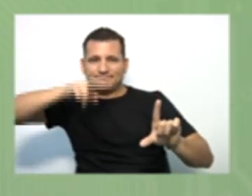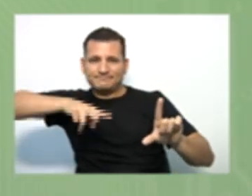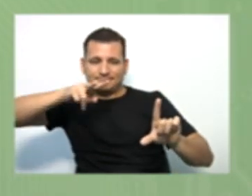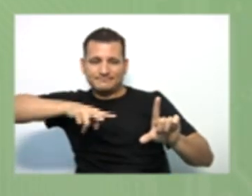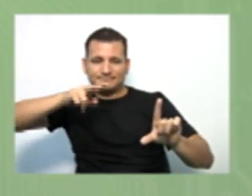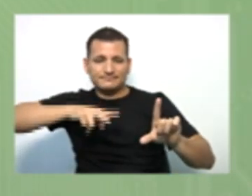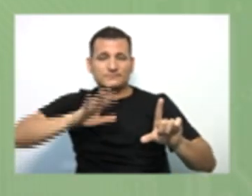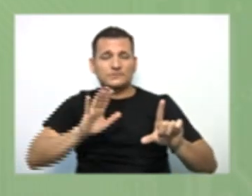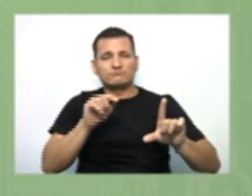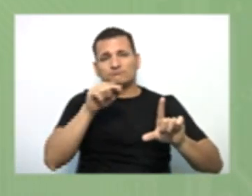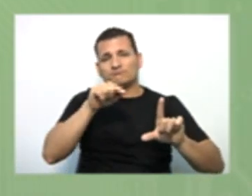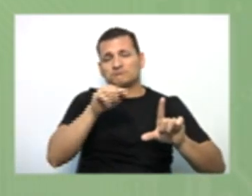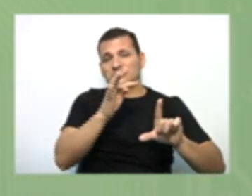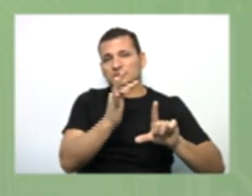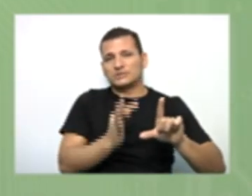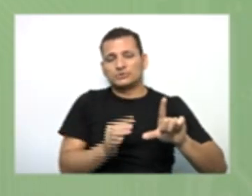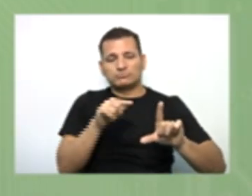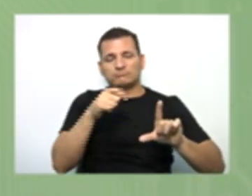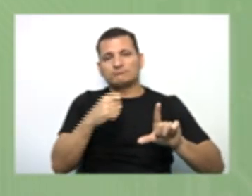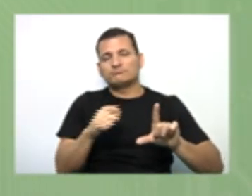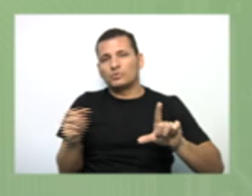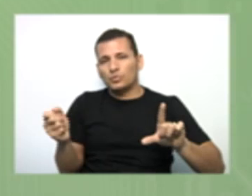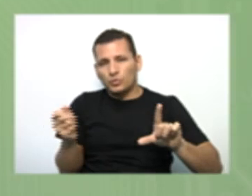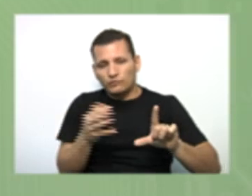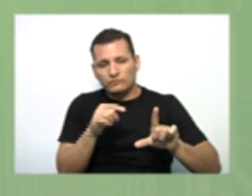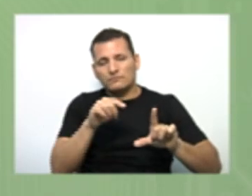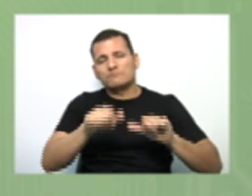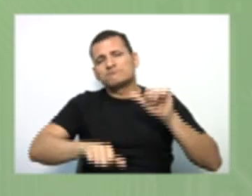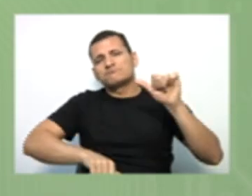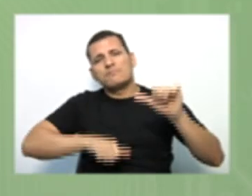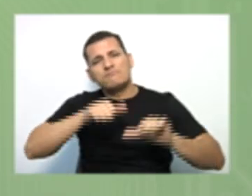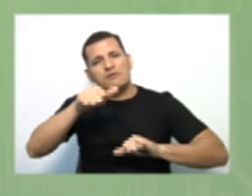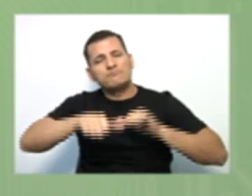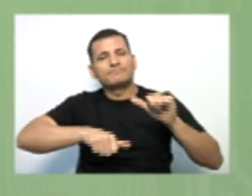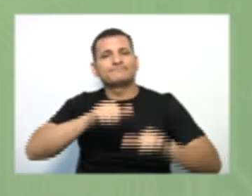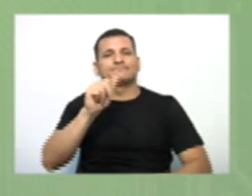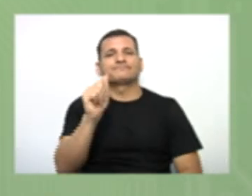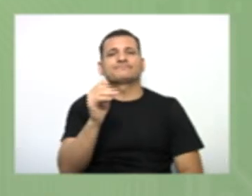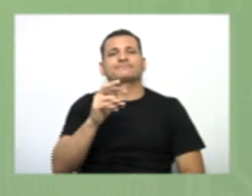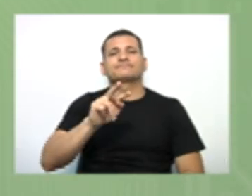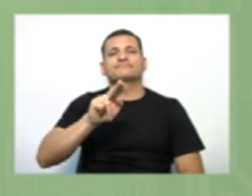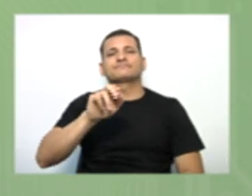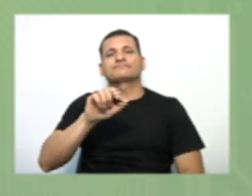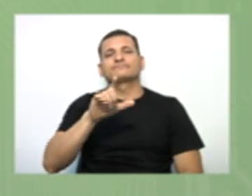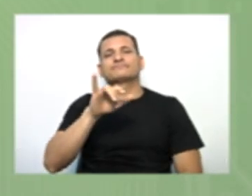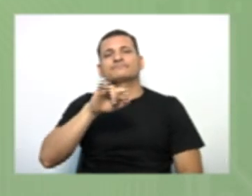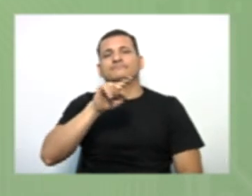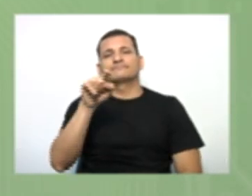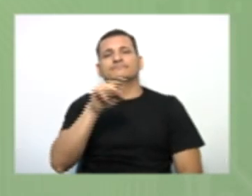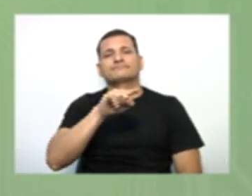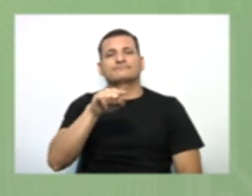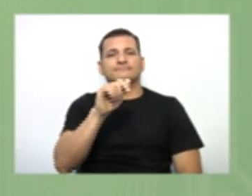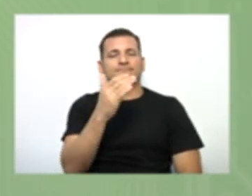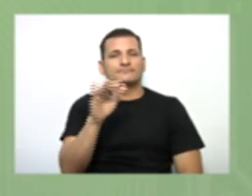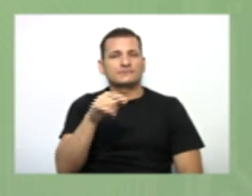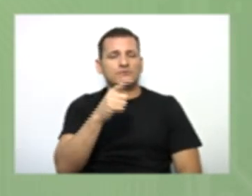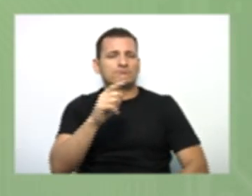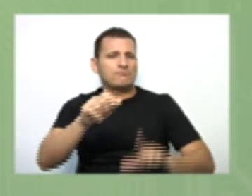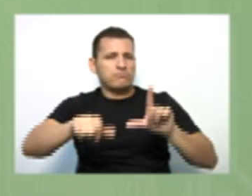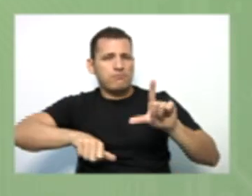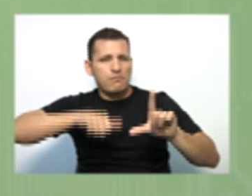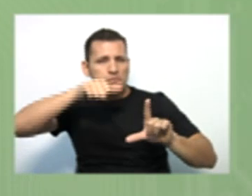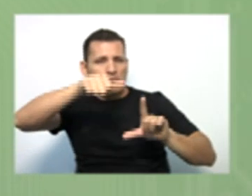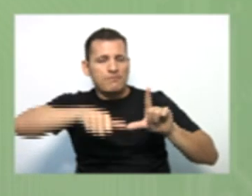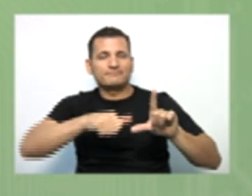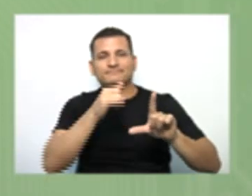texto novo e atualizado. Outra coisa essencial é a atualização do site, certo? Você vai entrar num site lá